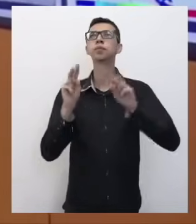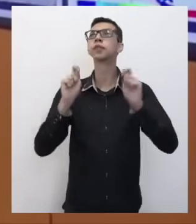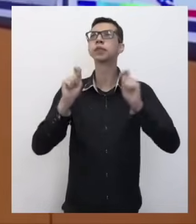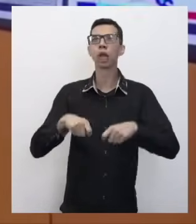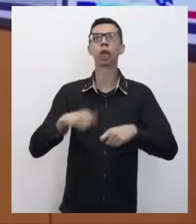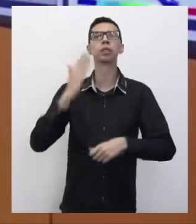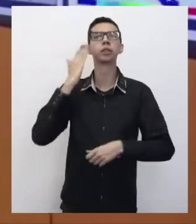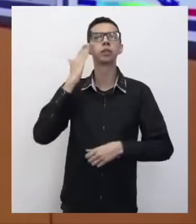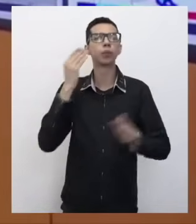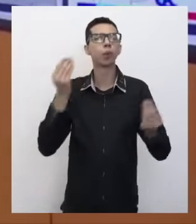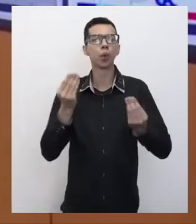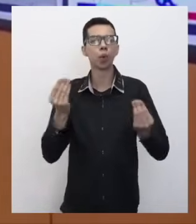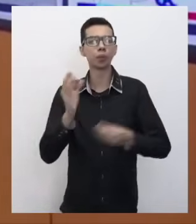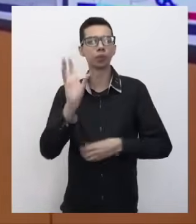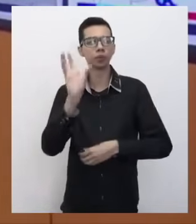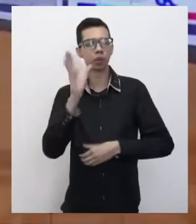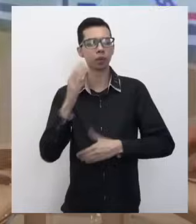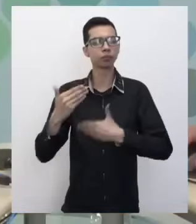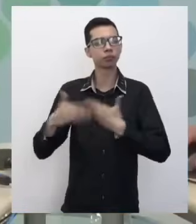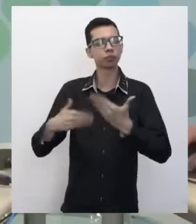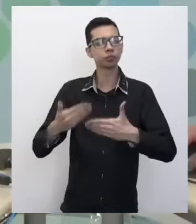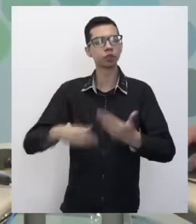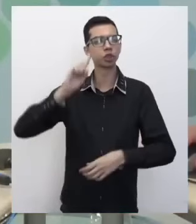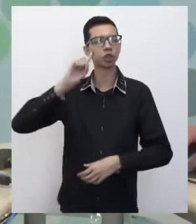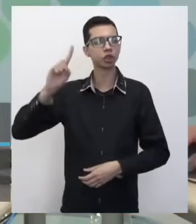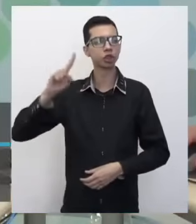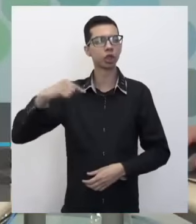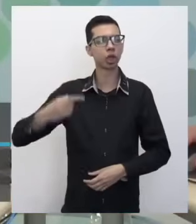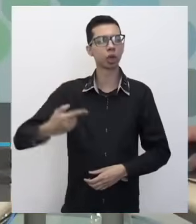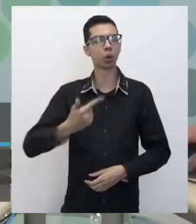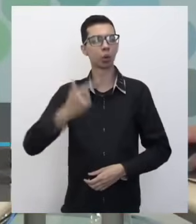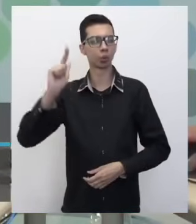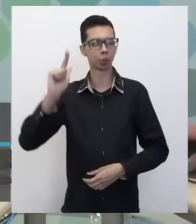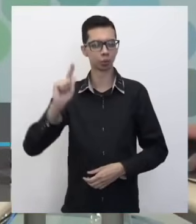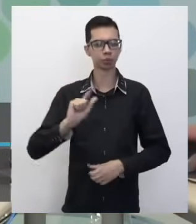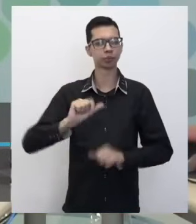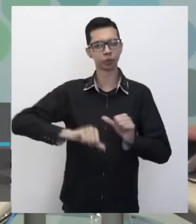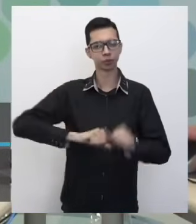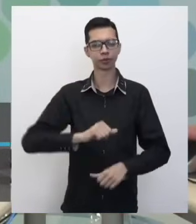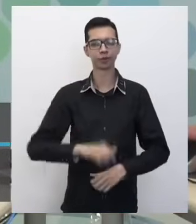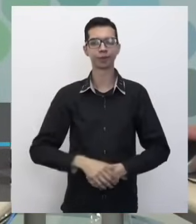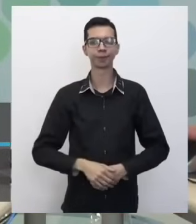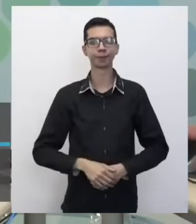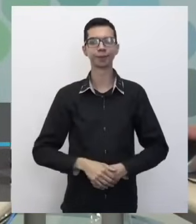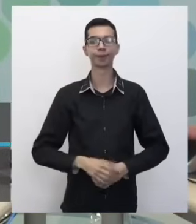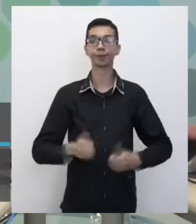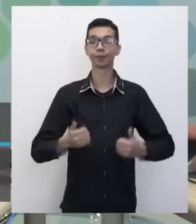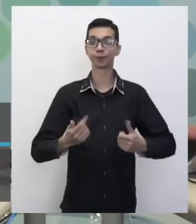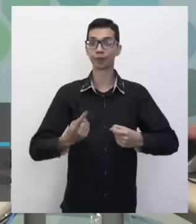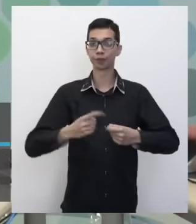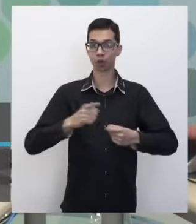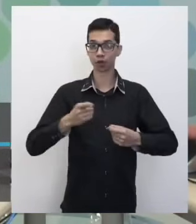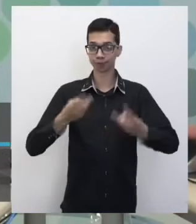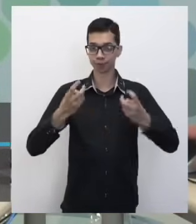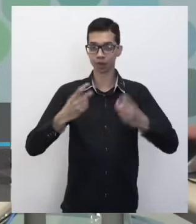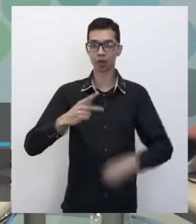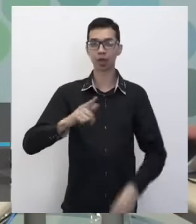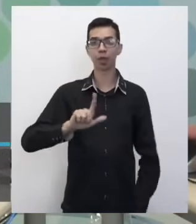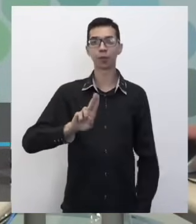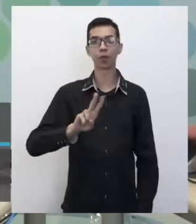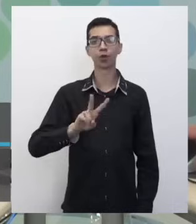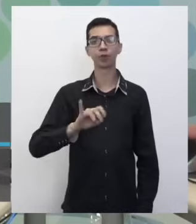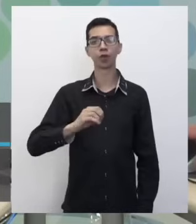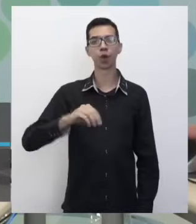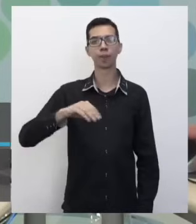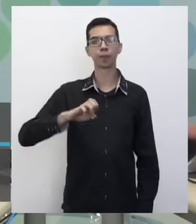tempo vai se comportar. Muito bem, estamos de volta. Vocês conseguiram perceber que o pluviômetro utilizado no vídeo